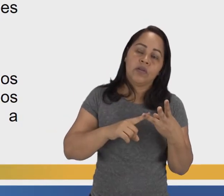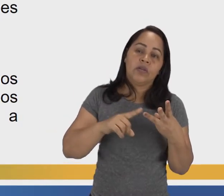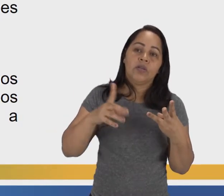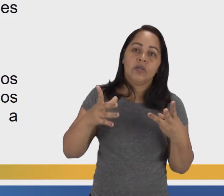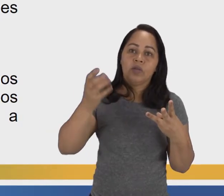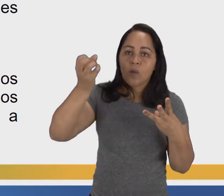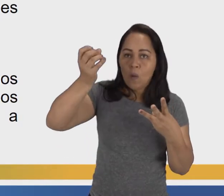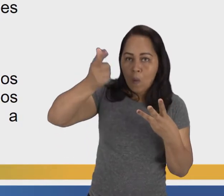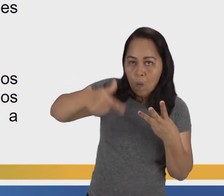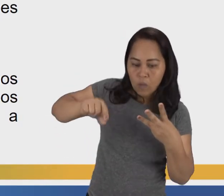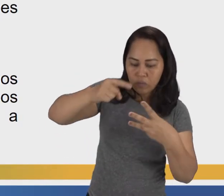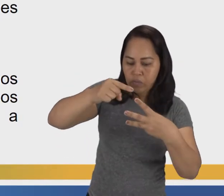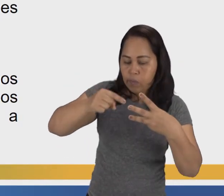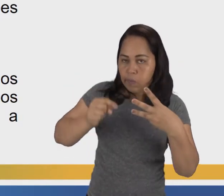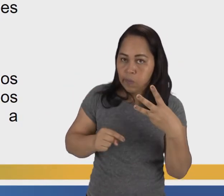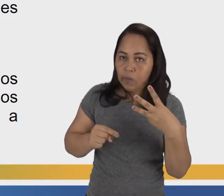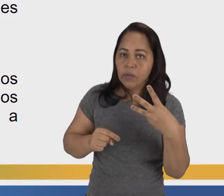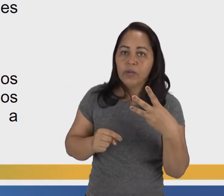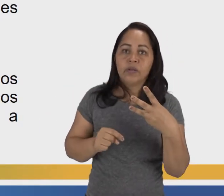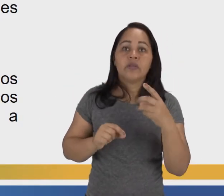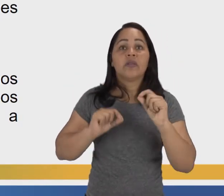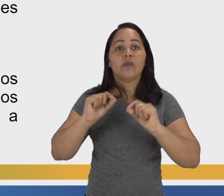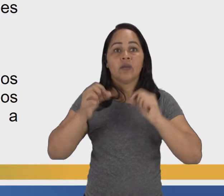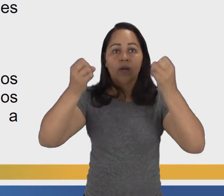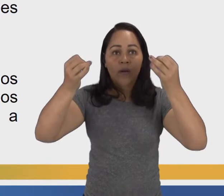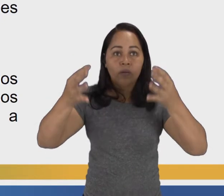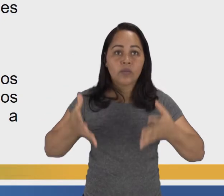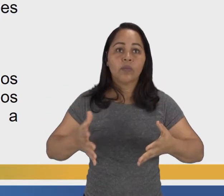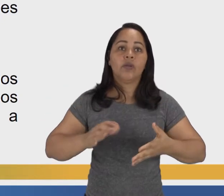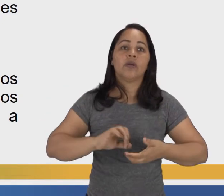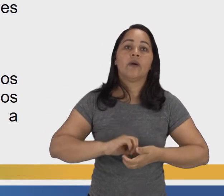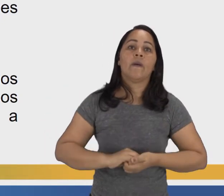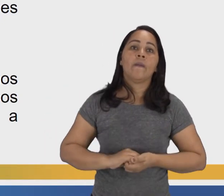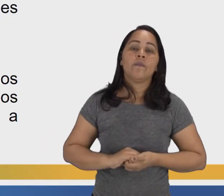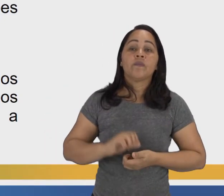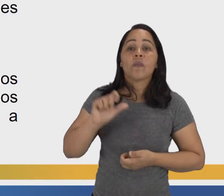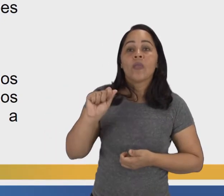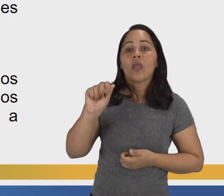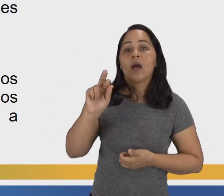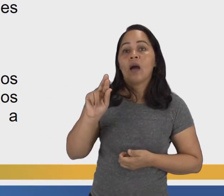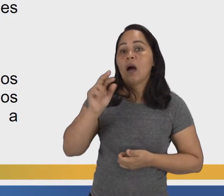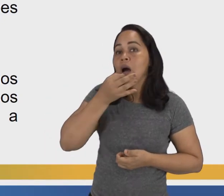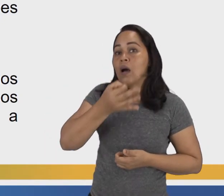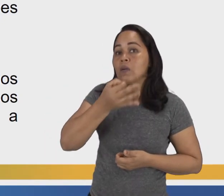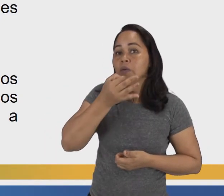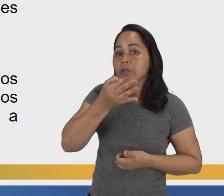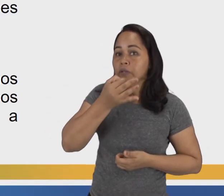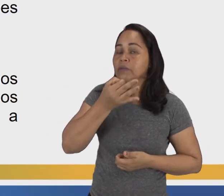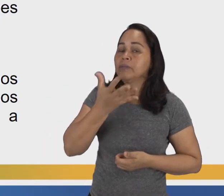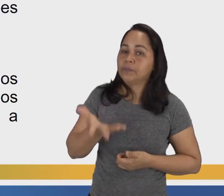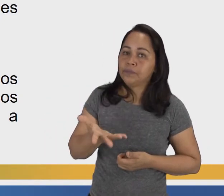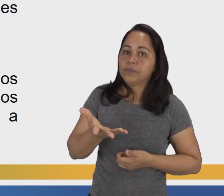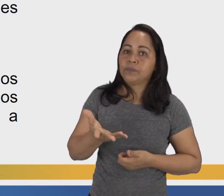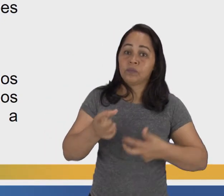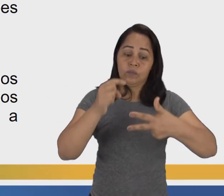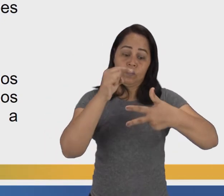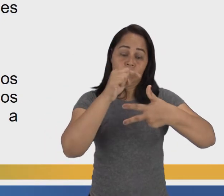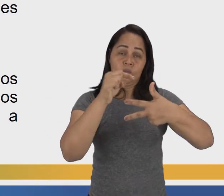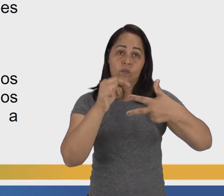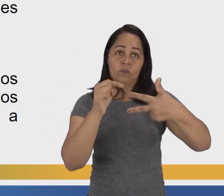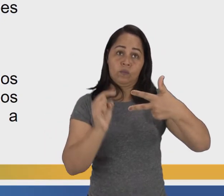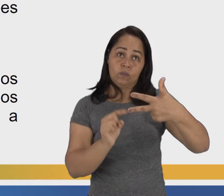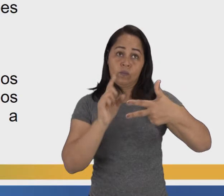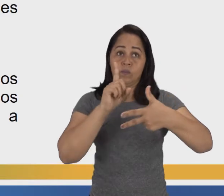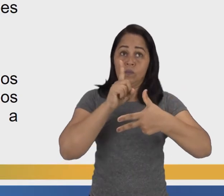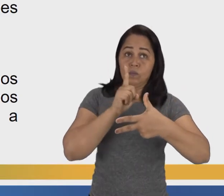São categorias centradas no modo como a linguagem se organiza nos textos. Ou seja, um